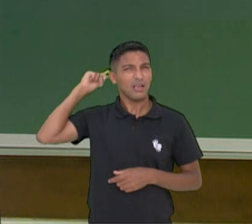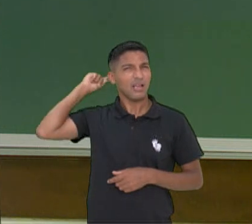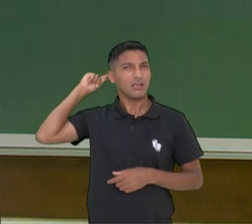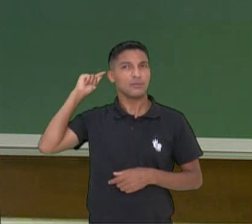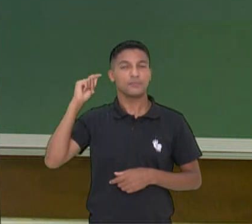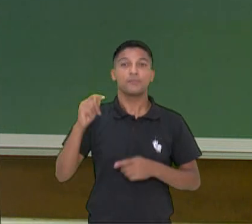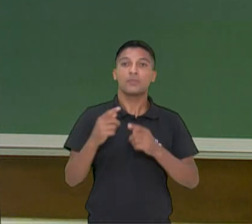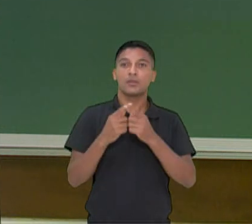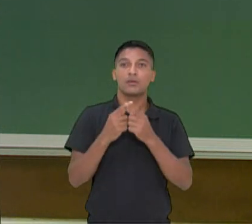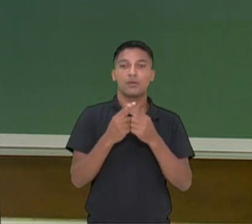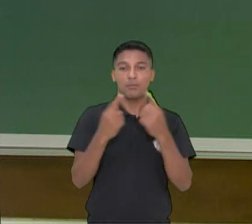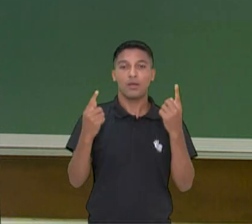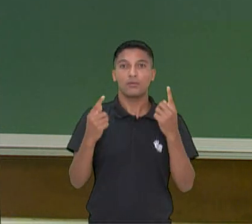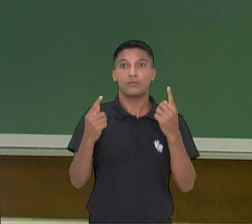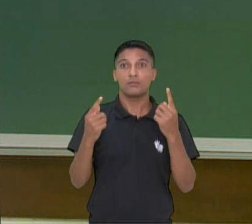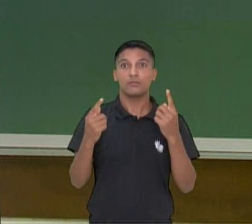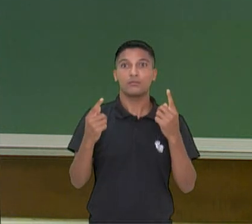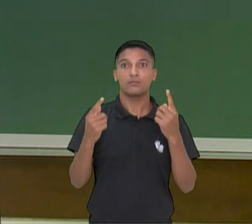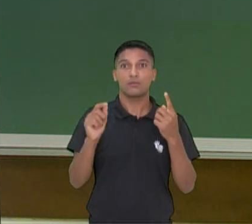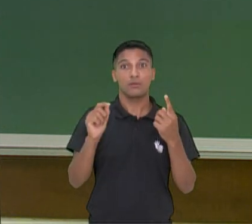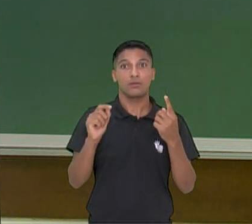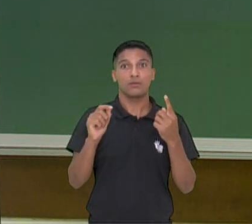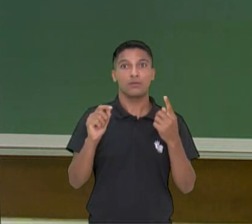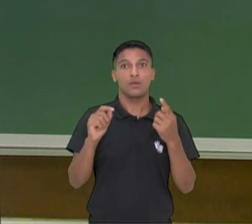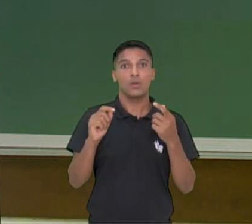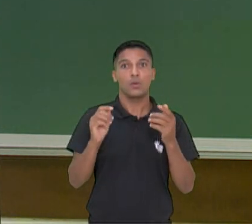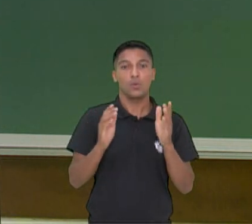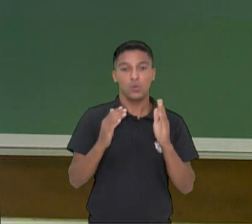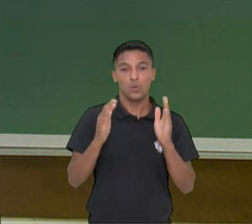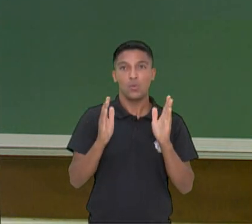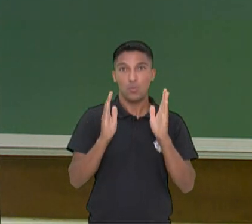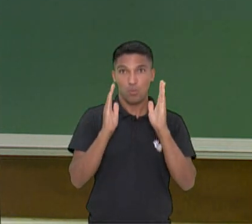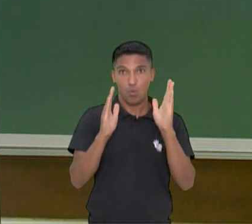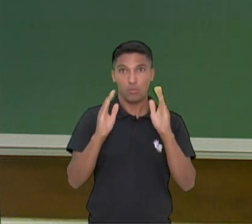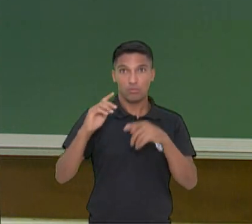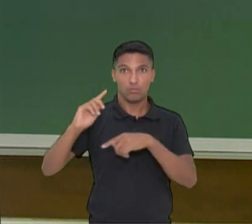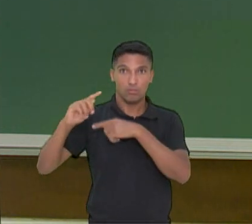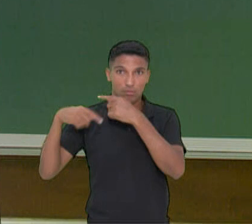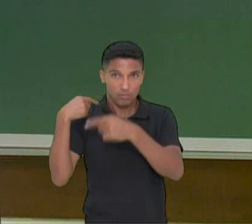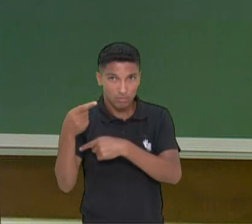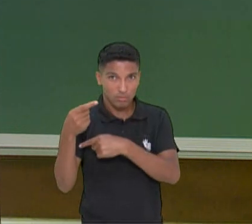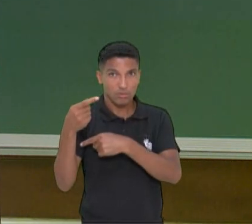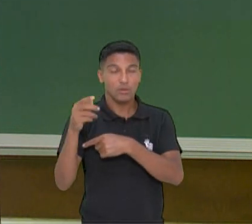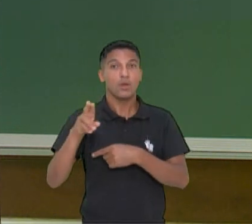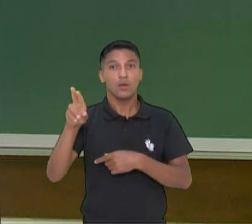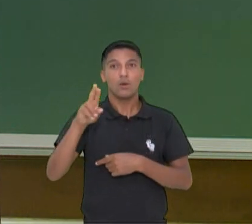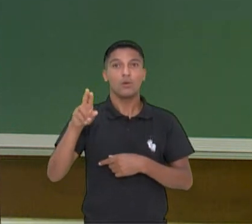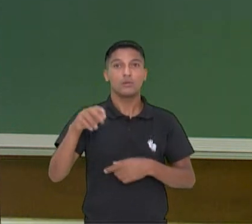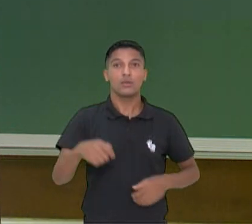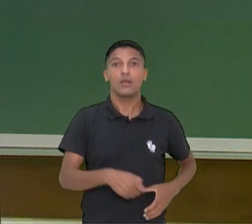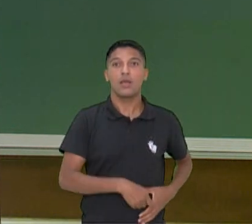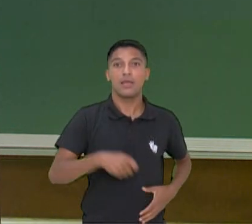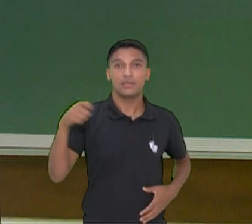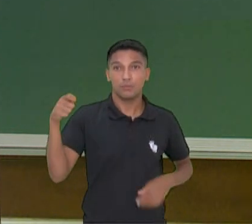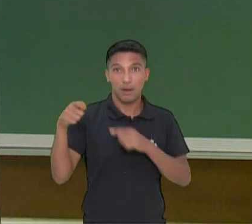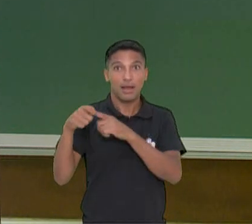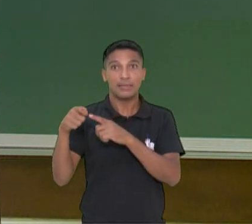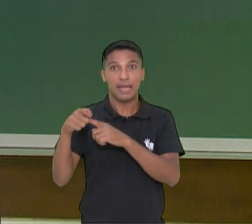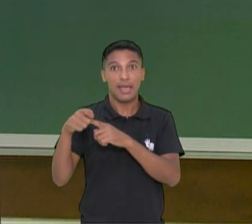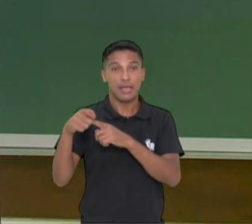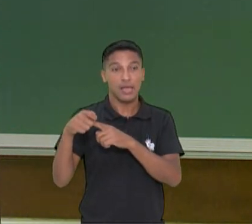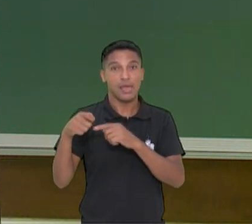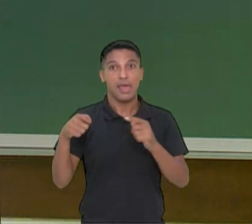arma da luta corpo-a-corpo né então a espada também tem uma